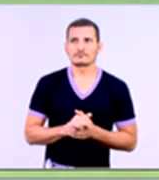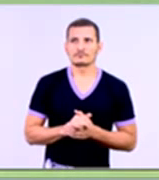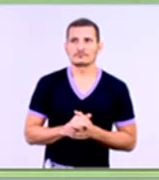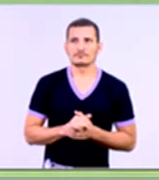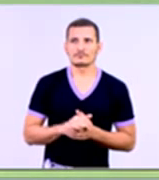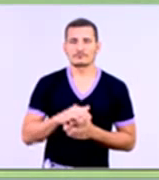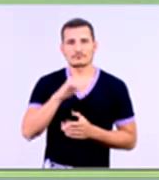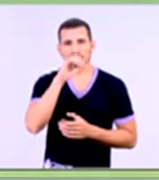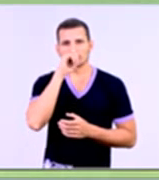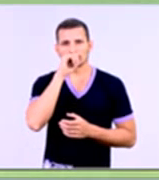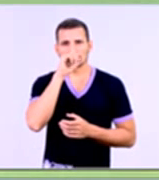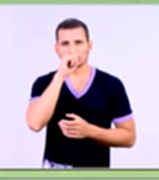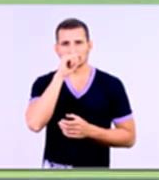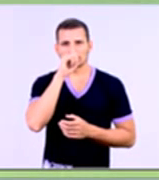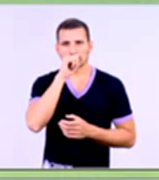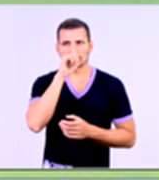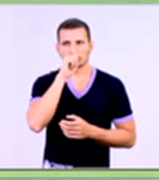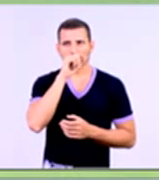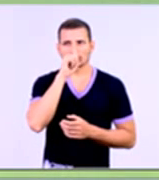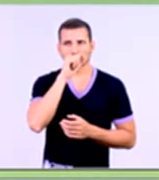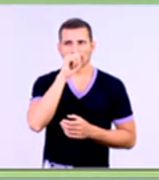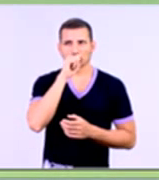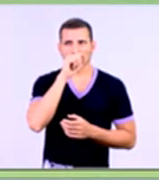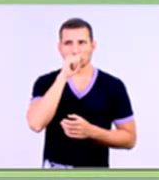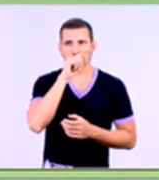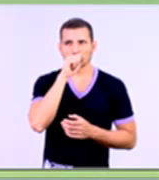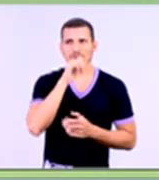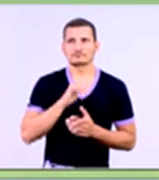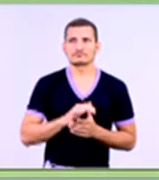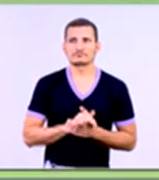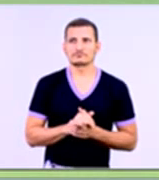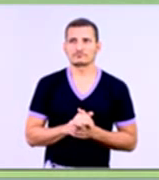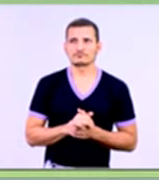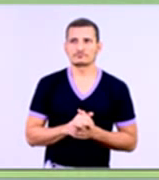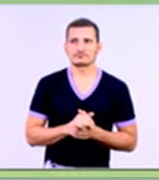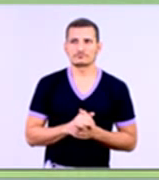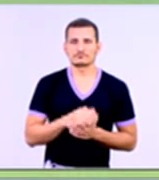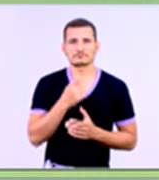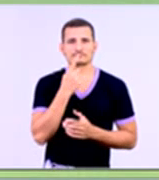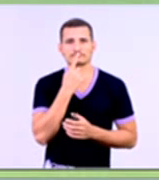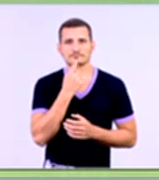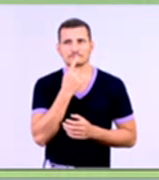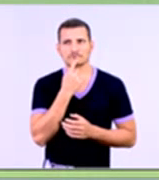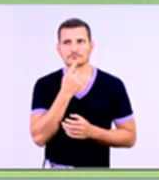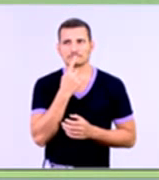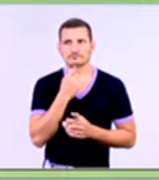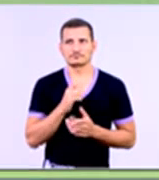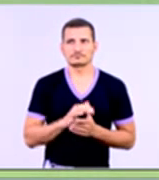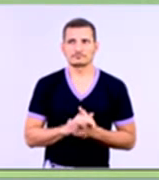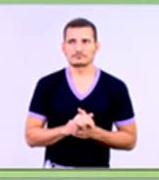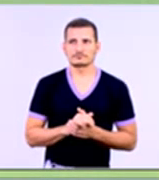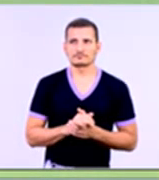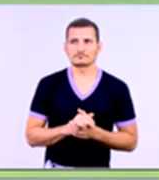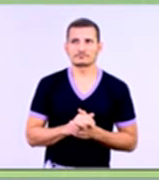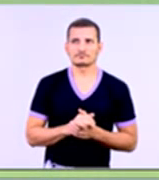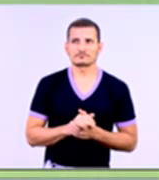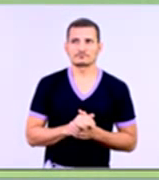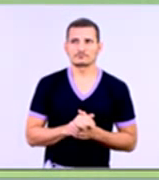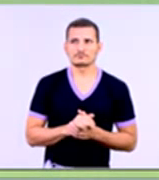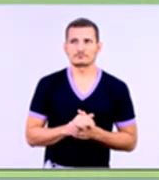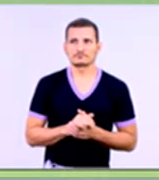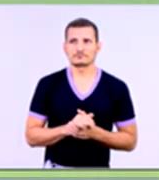vai me renderizar o botão amarelo. Danger, o vermelho. E por fim,